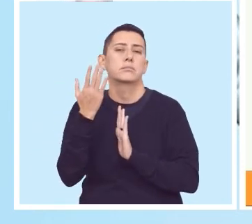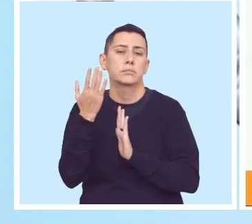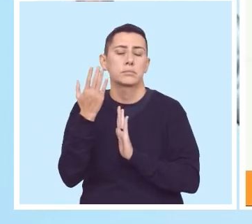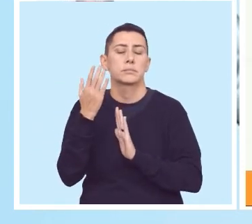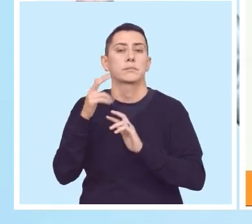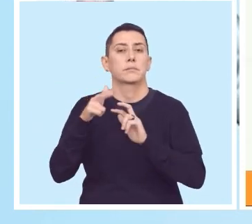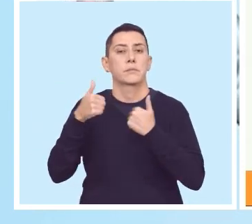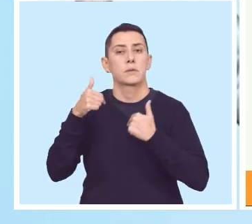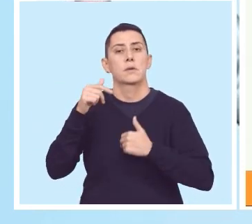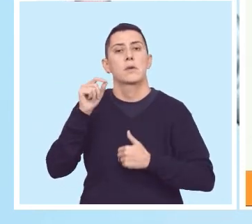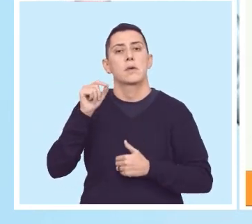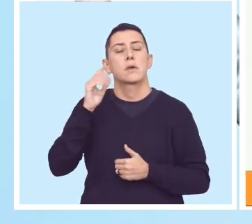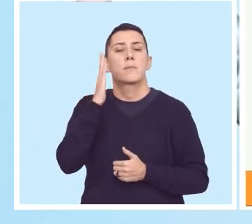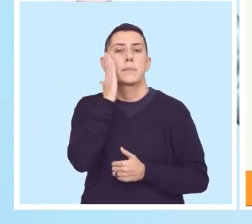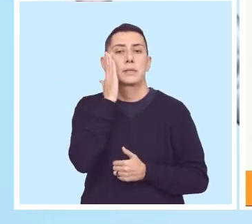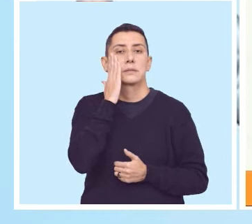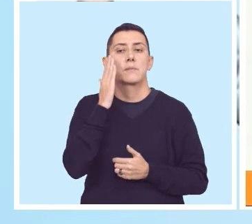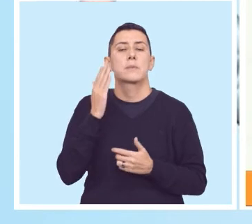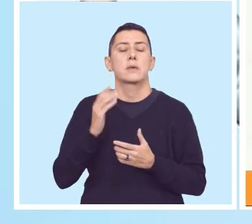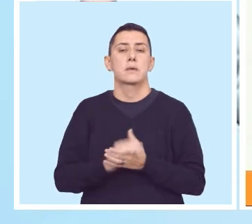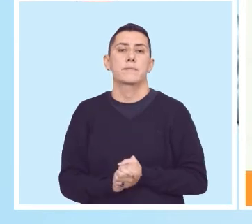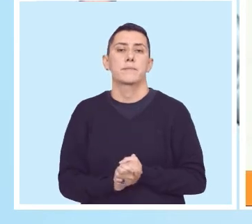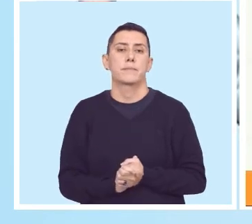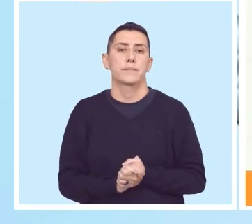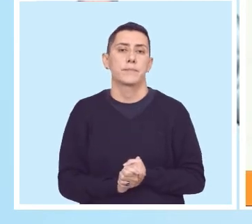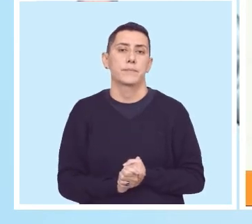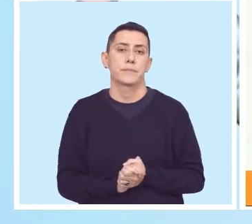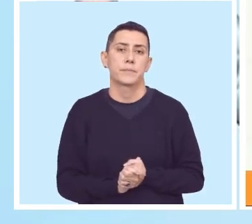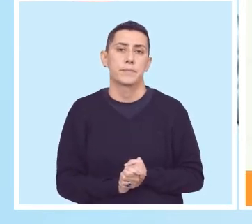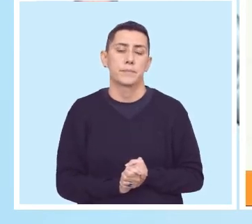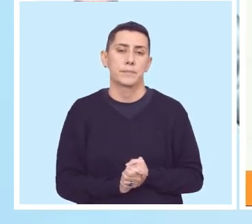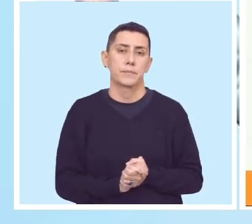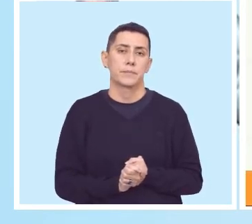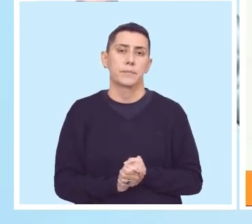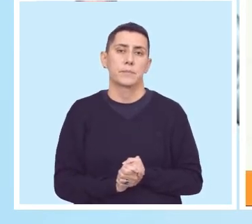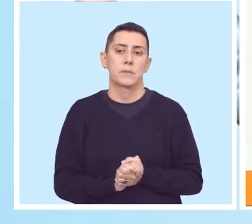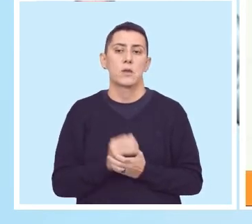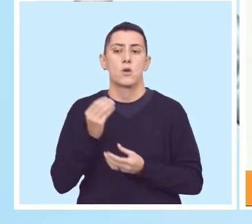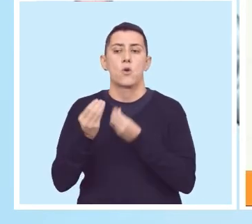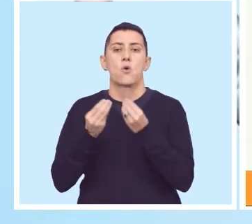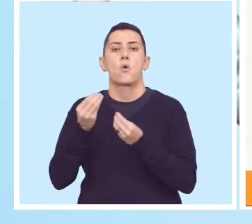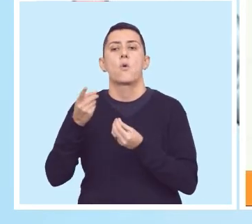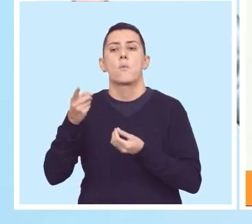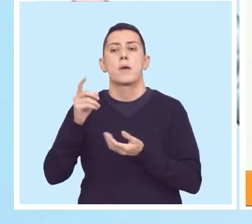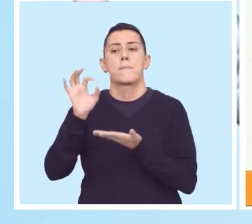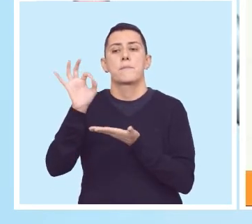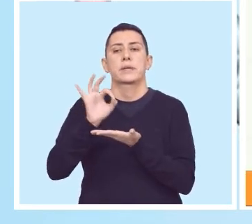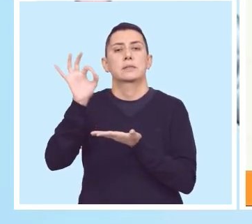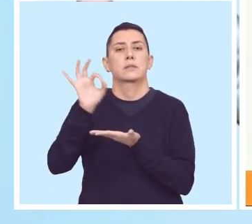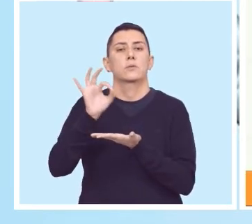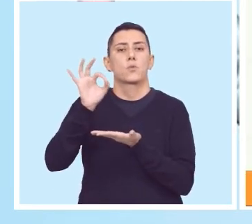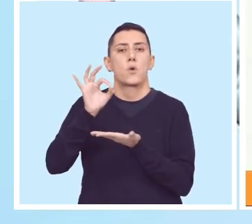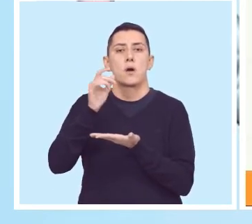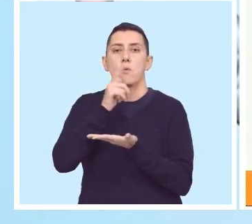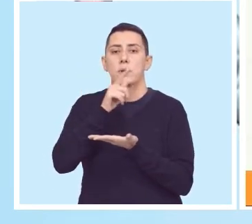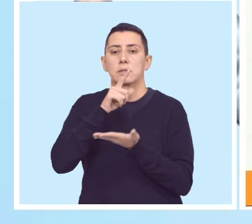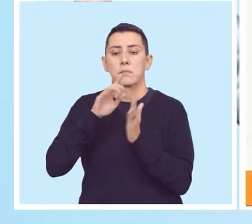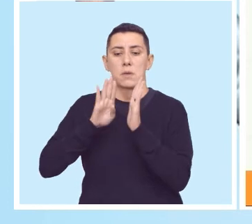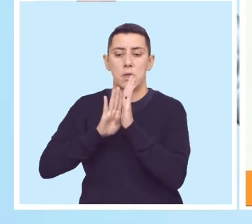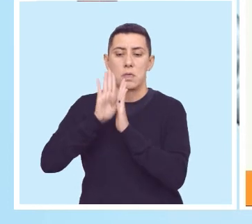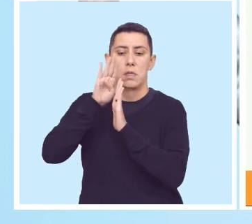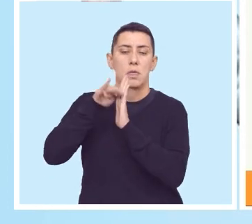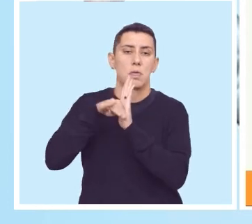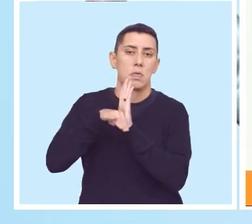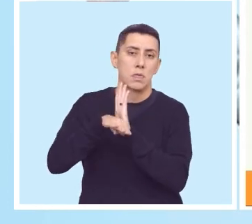no emprego de uma taxa de degradação, que consiste na